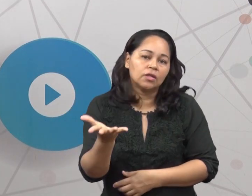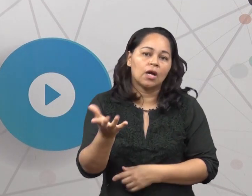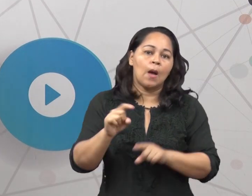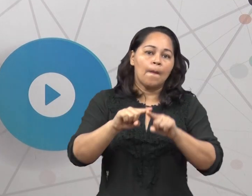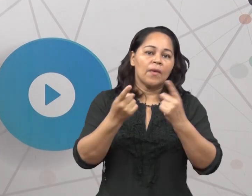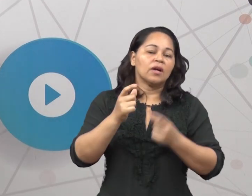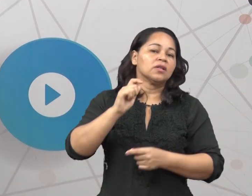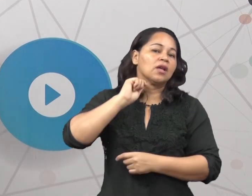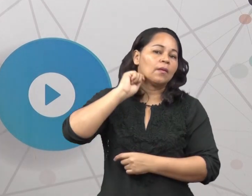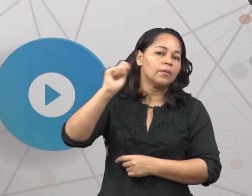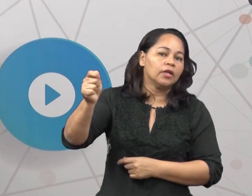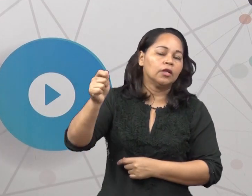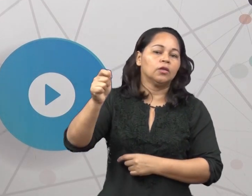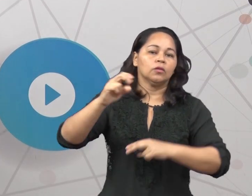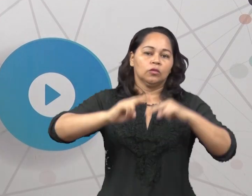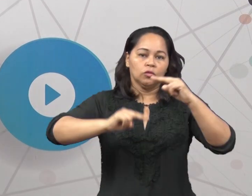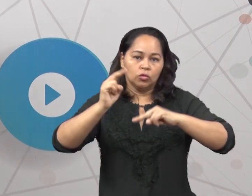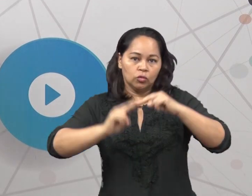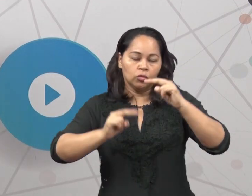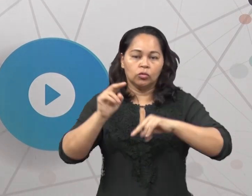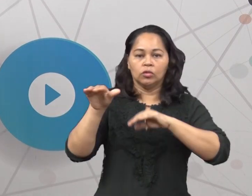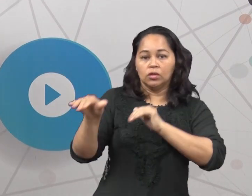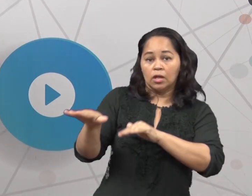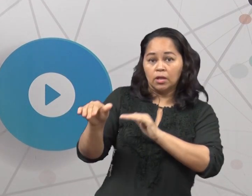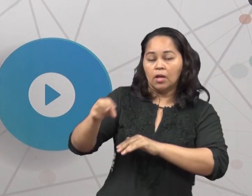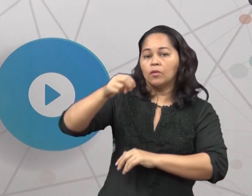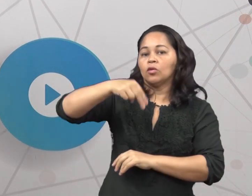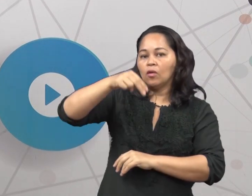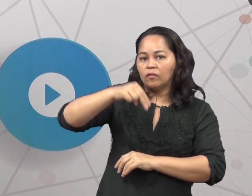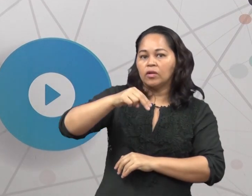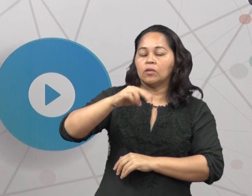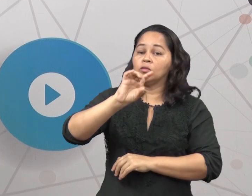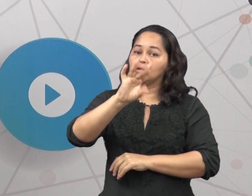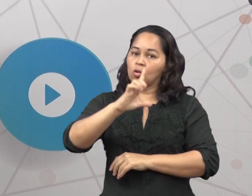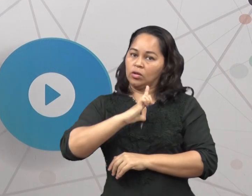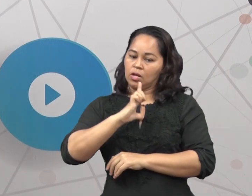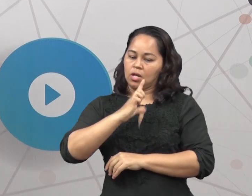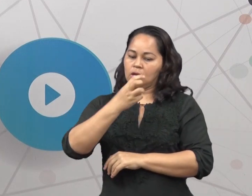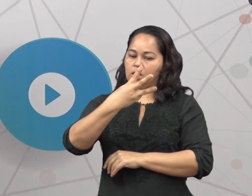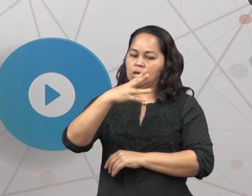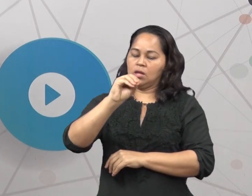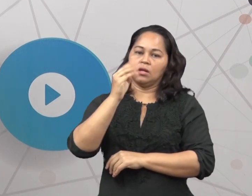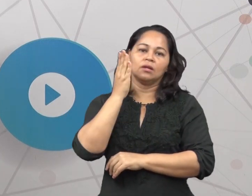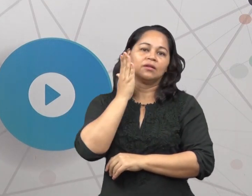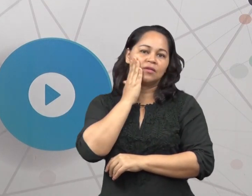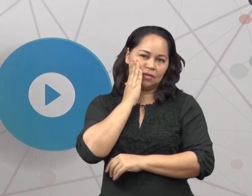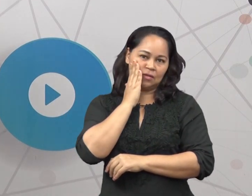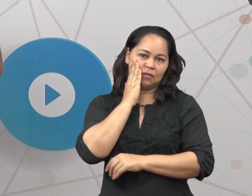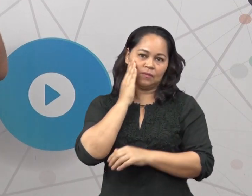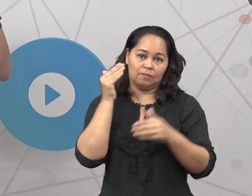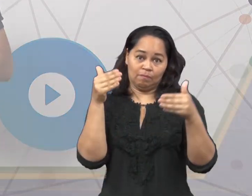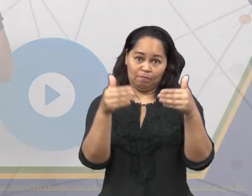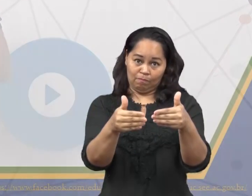abril, junho, setembro e novembro, sim, tem 30 dias fechados.